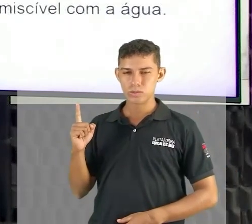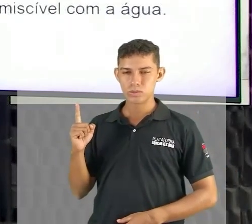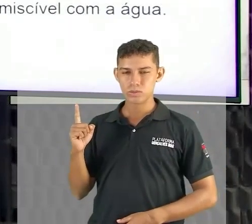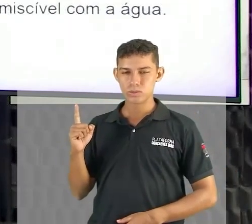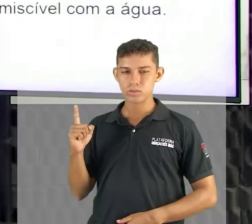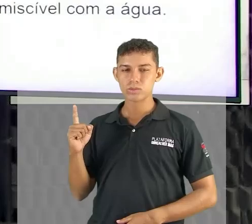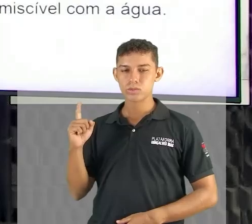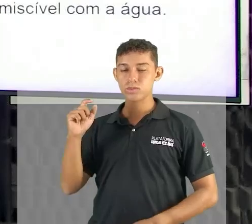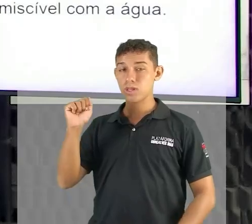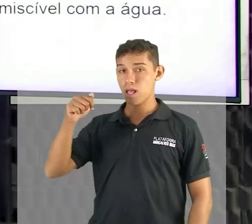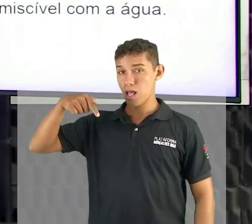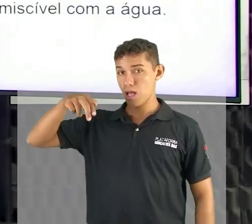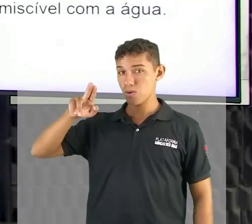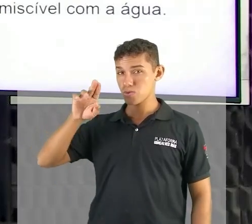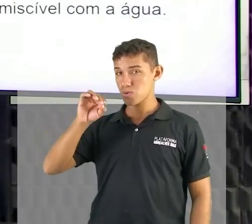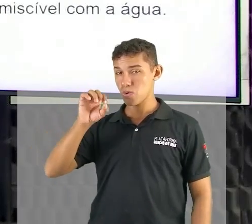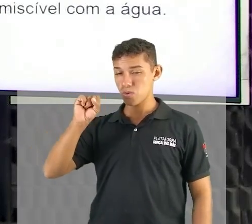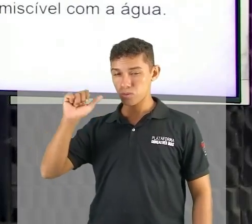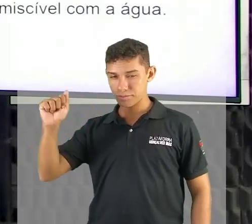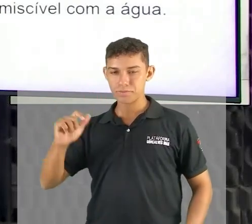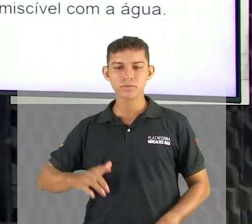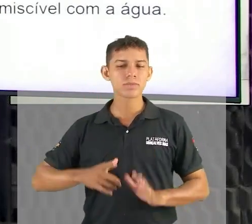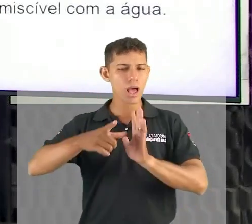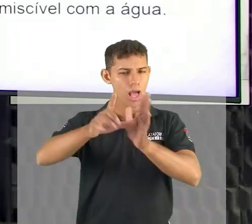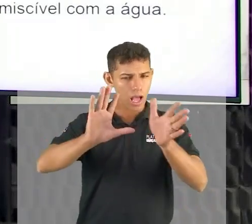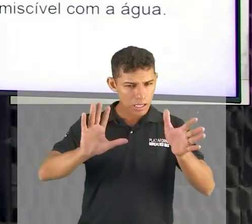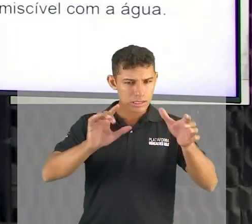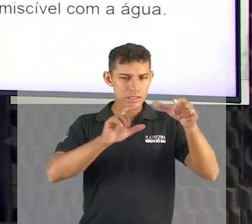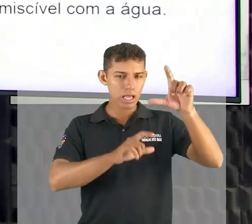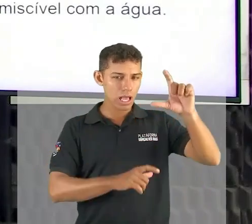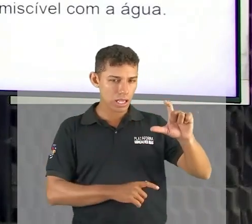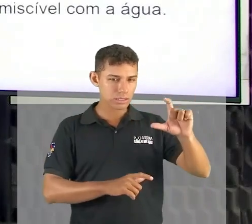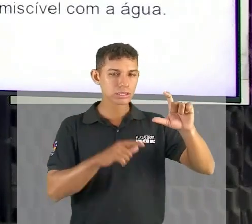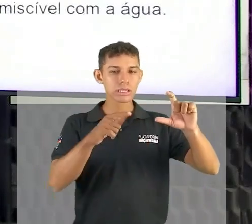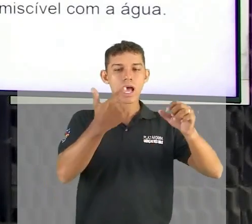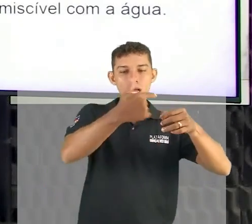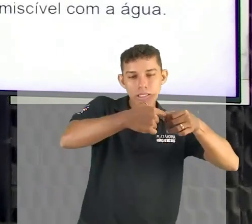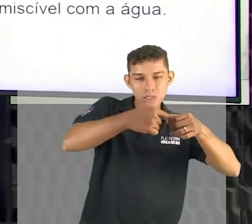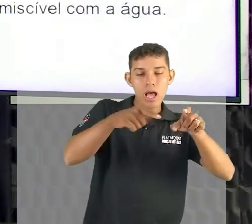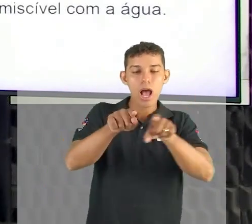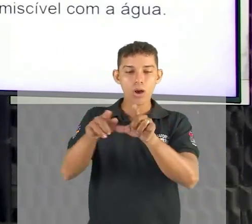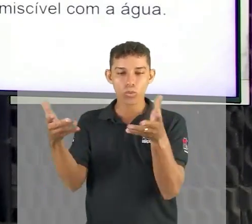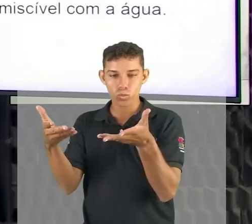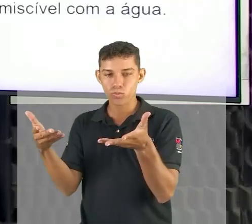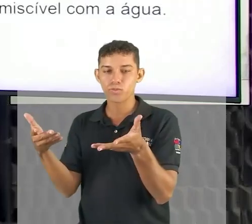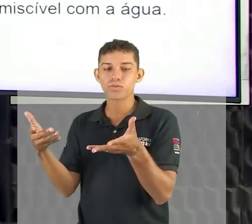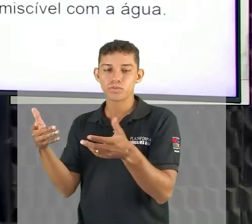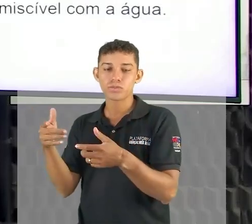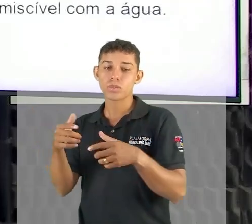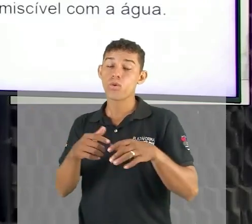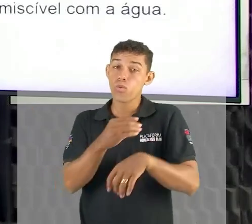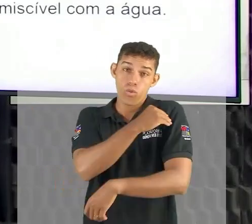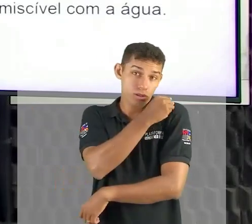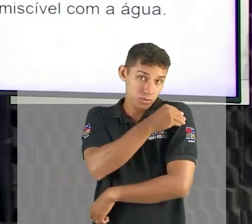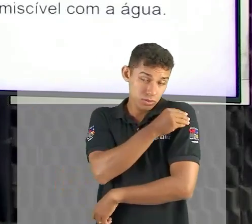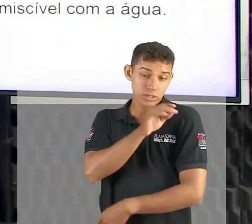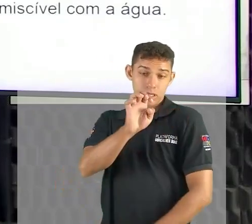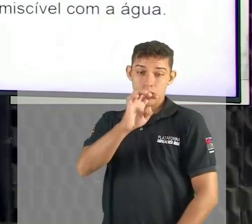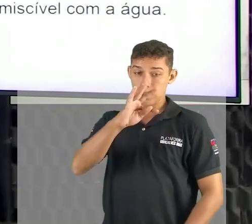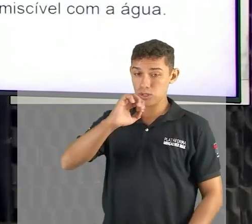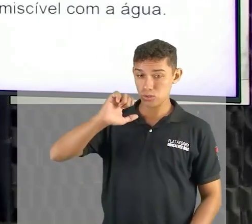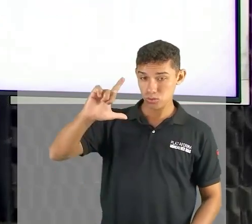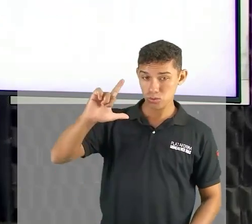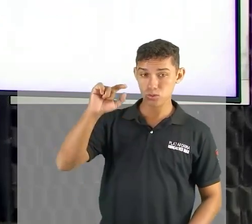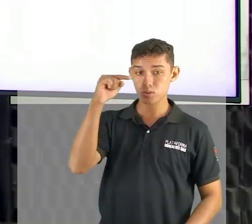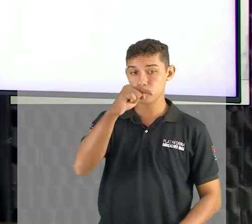miscível com a gasolina, encontra-se agora miscível com a água. O etanol, antes miscível com a gasolina, encontra-se